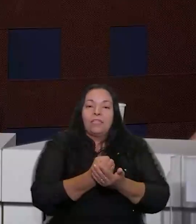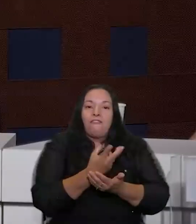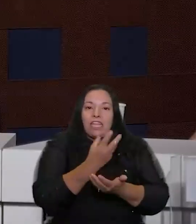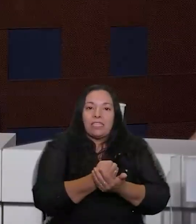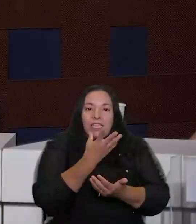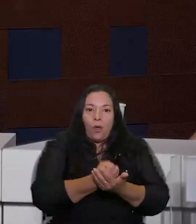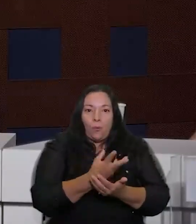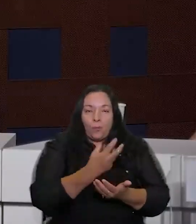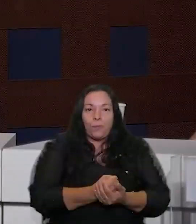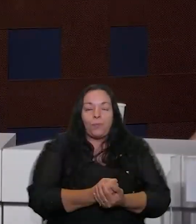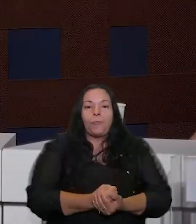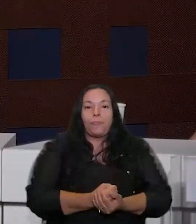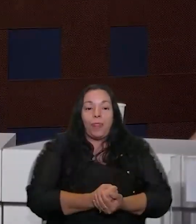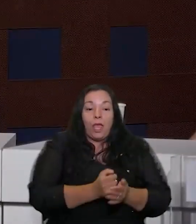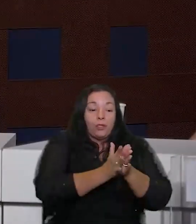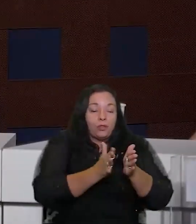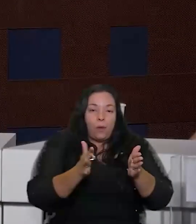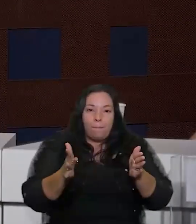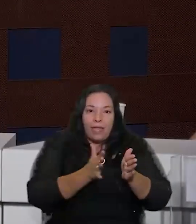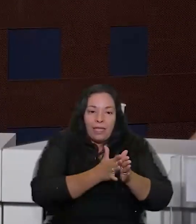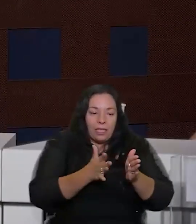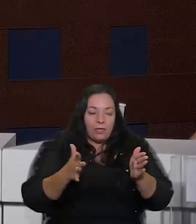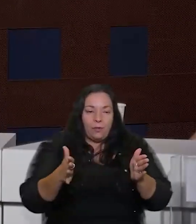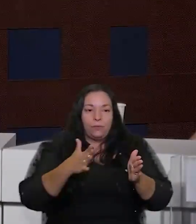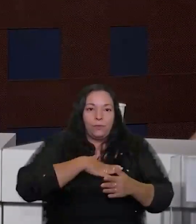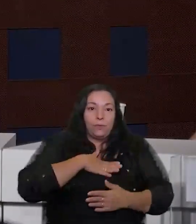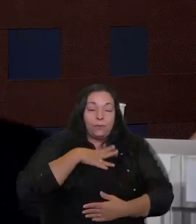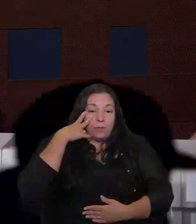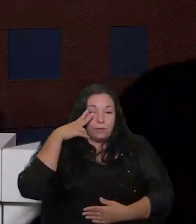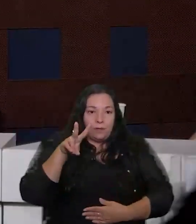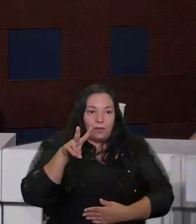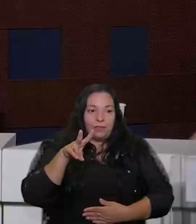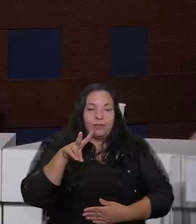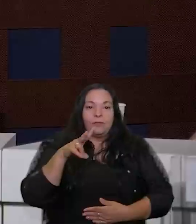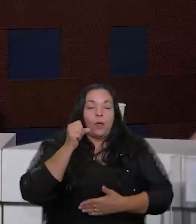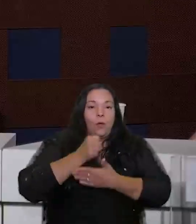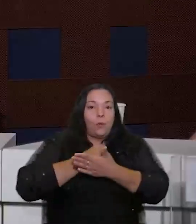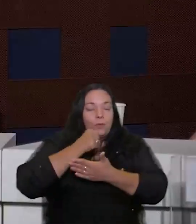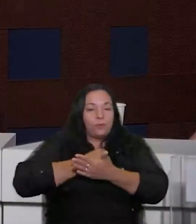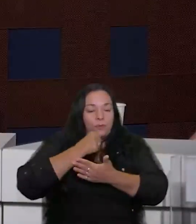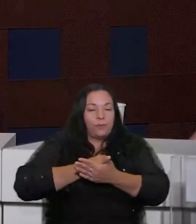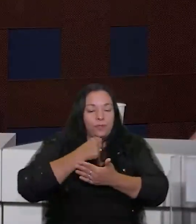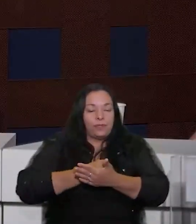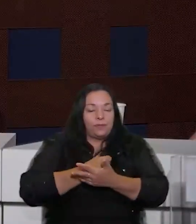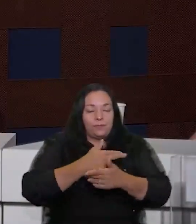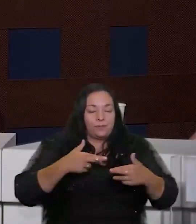uma partezinha de um período em que eu, com os meus olhos, vi aquelas pessoas construindo algo novo.